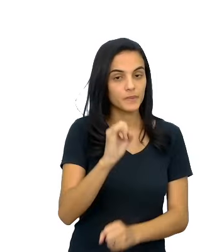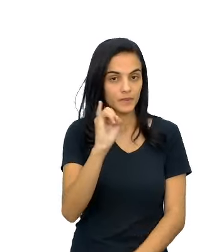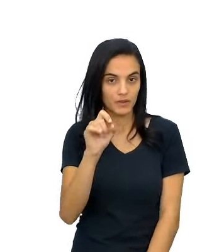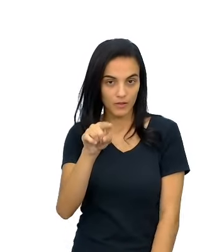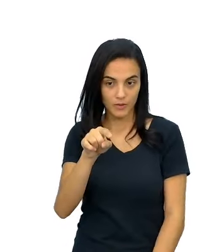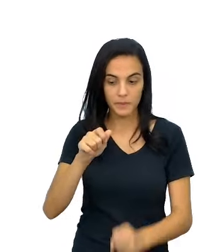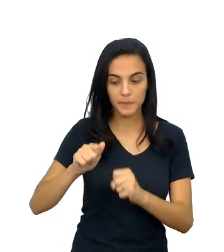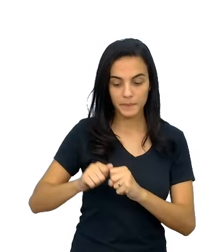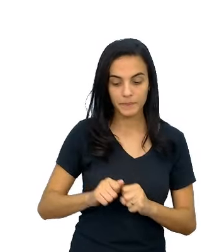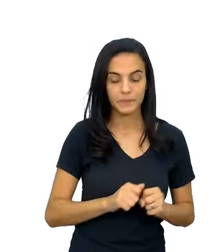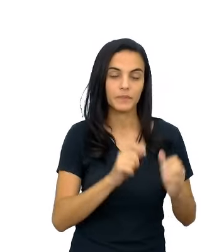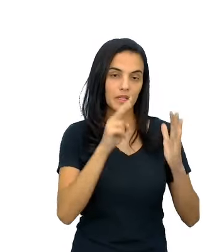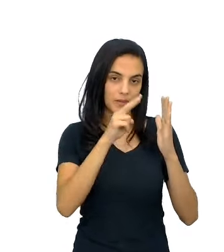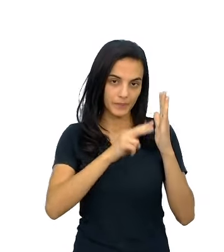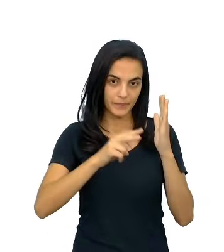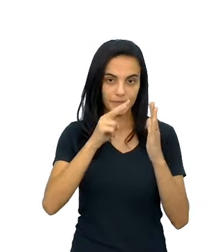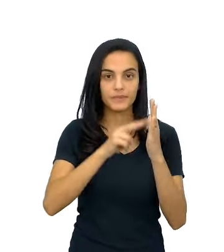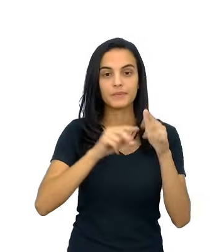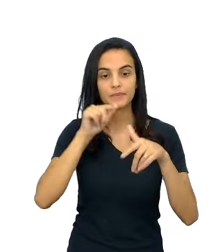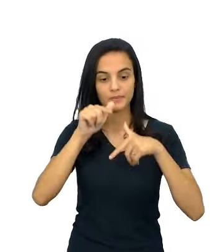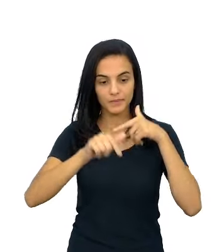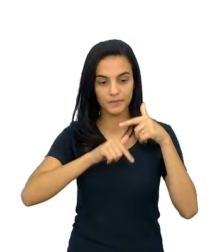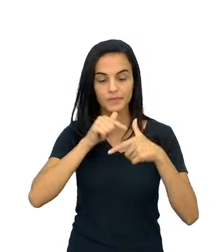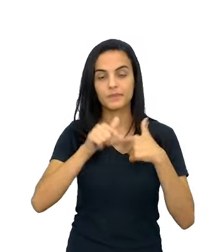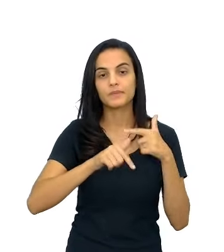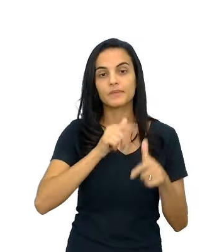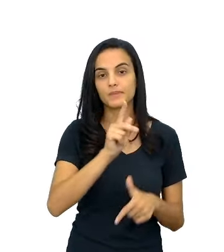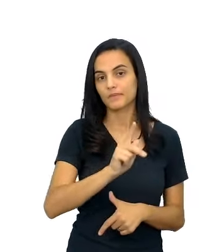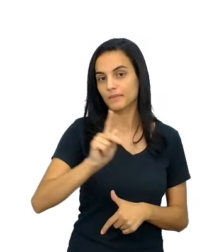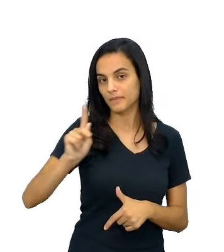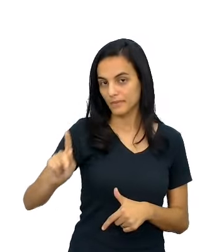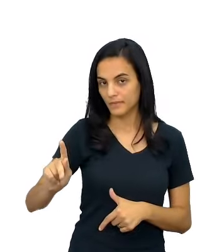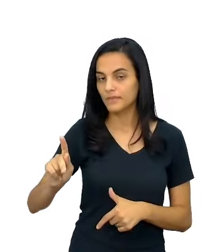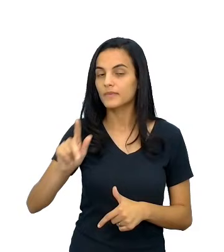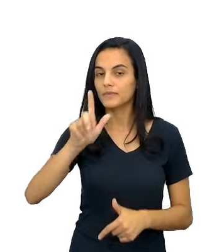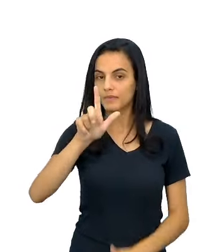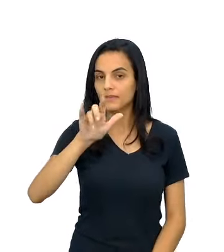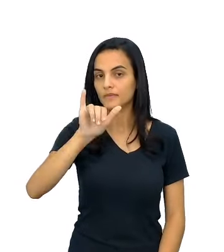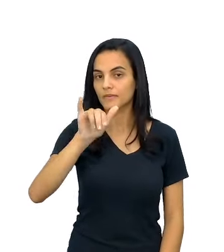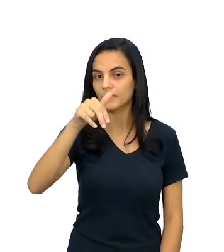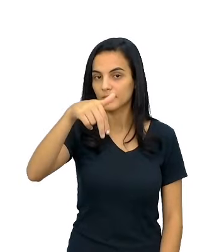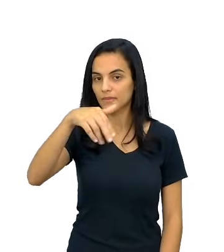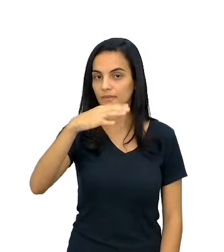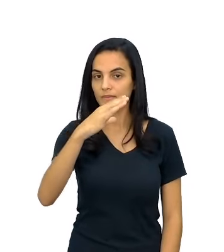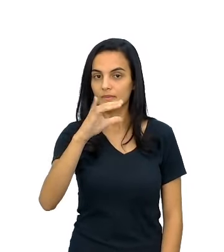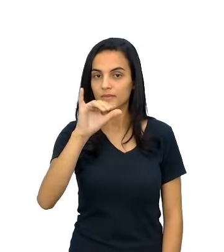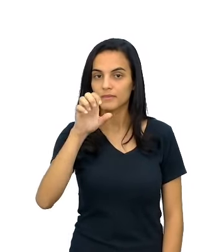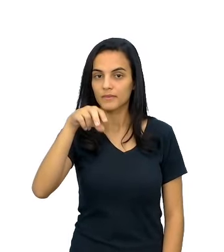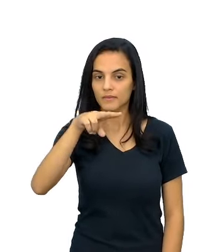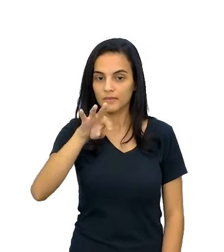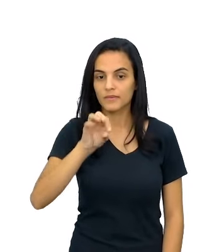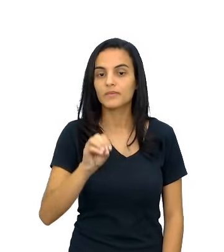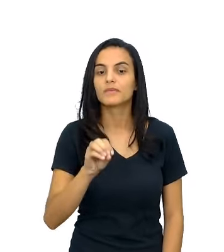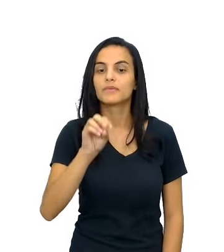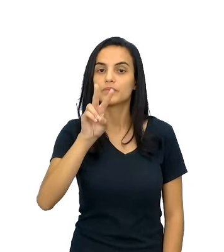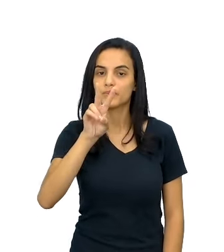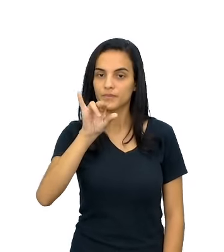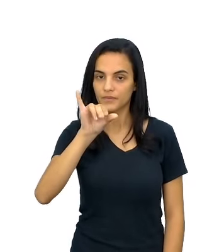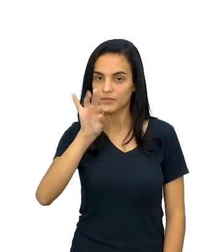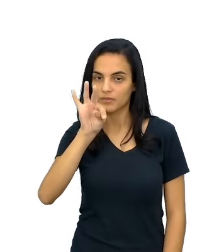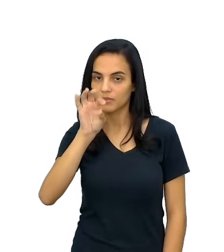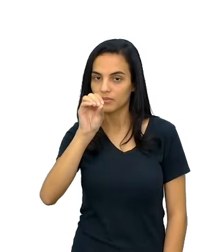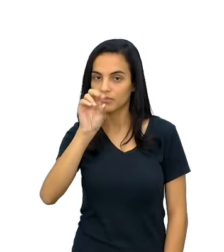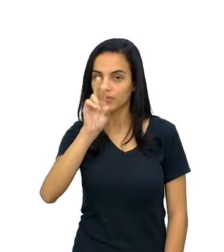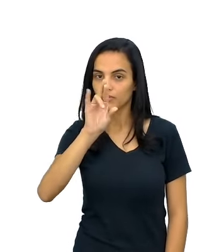fizerem essa leitura, é um trabalho de um professor de licenciatura que ele fez, lá de Vitória da Conquista,